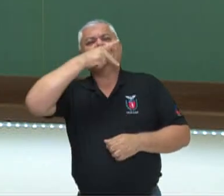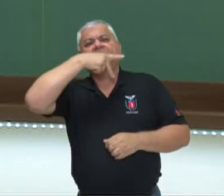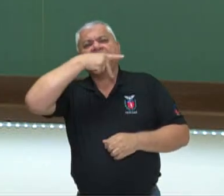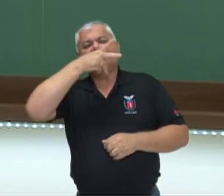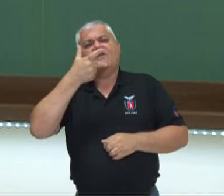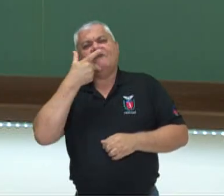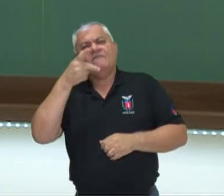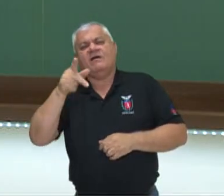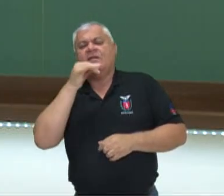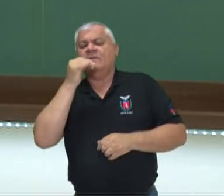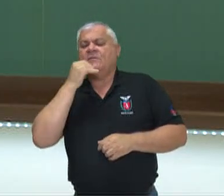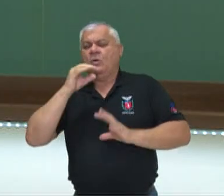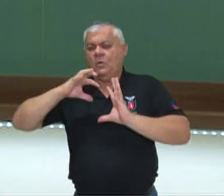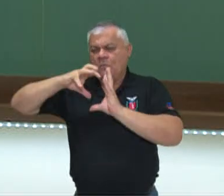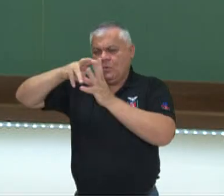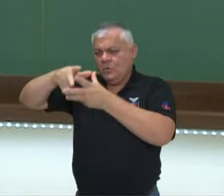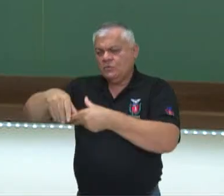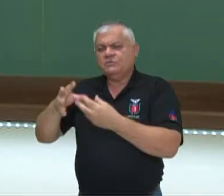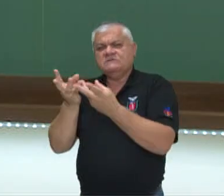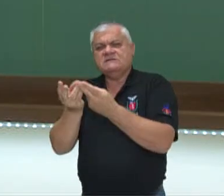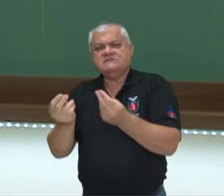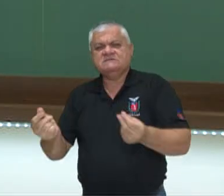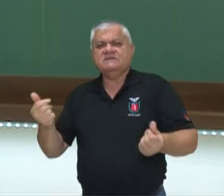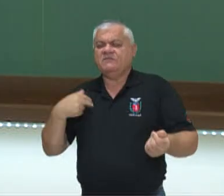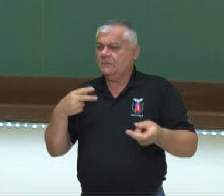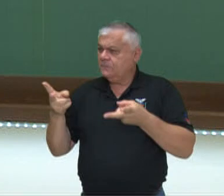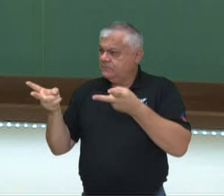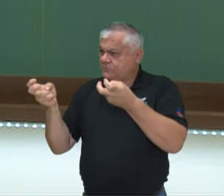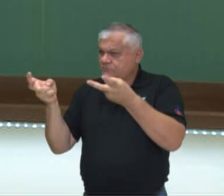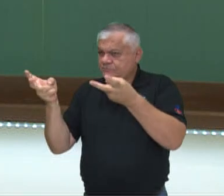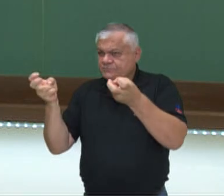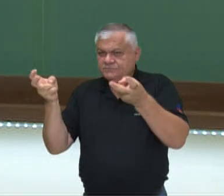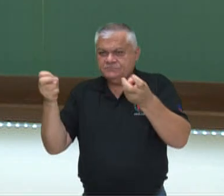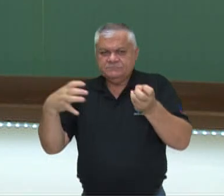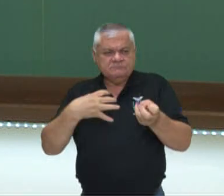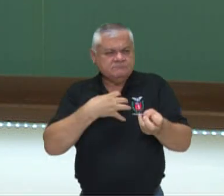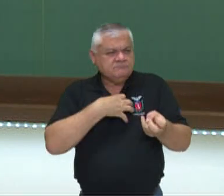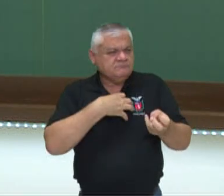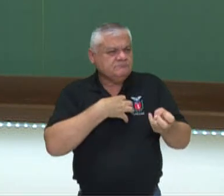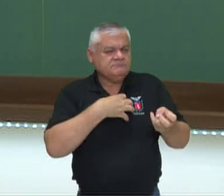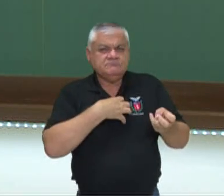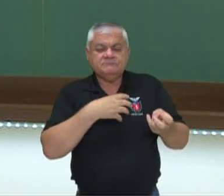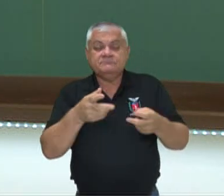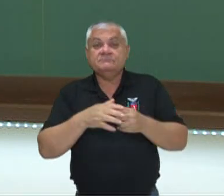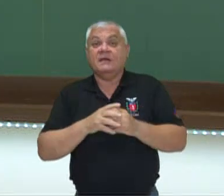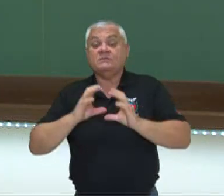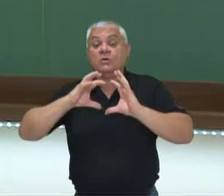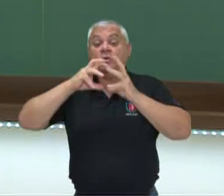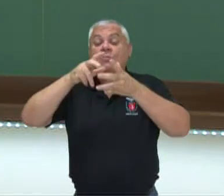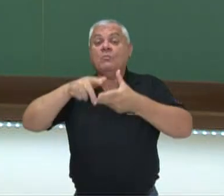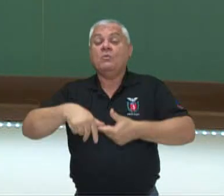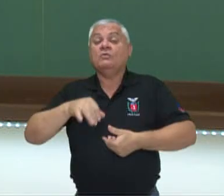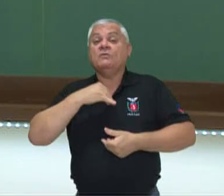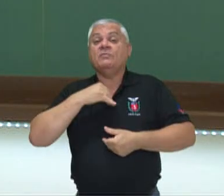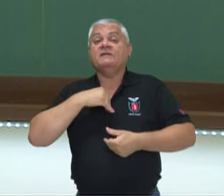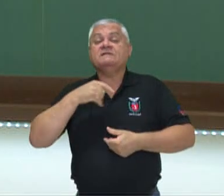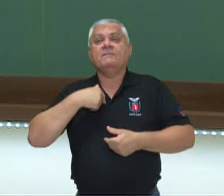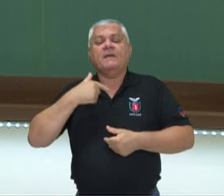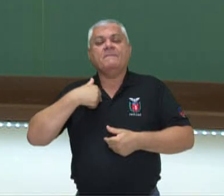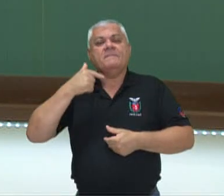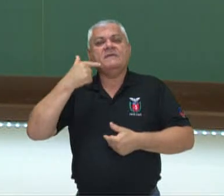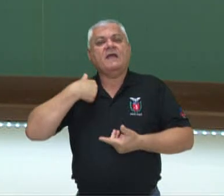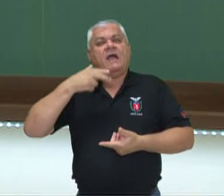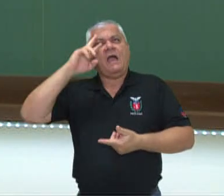o mundo sensível, aquilo que eu percebo pelos meus sentidos, e o mundo inteligível, aquilo que eu percebo pela